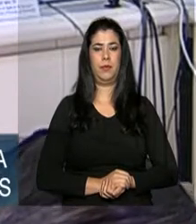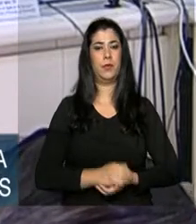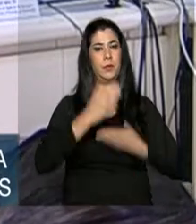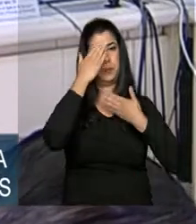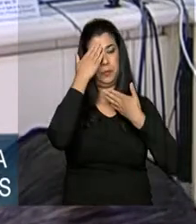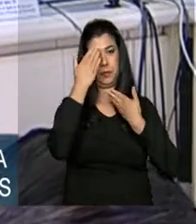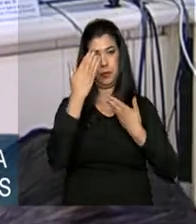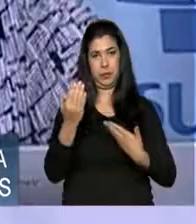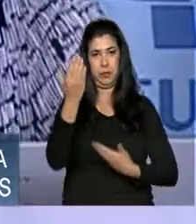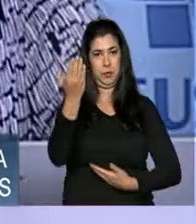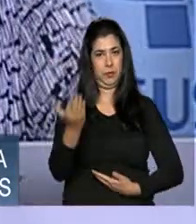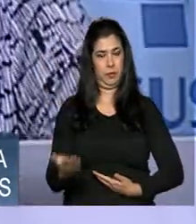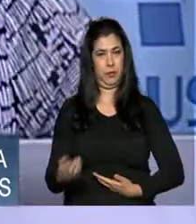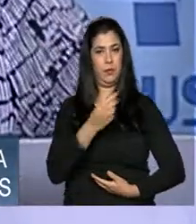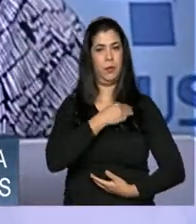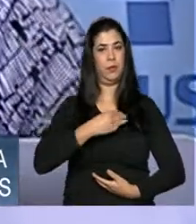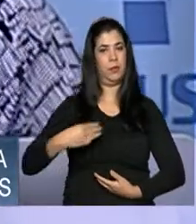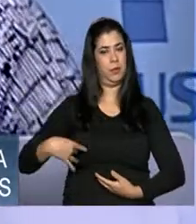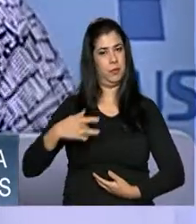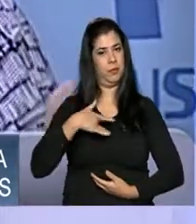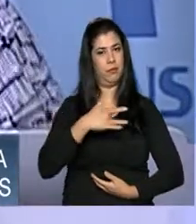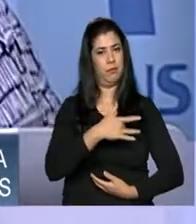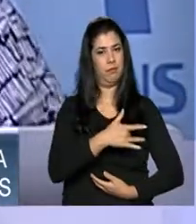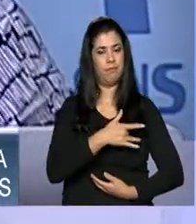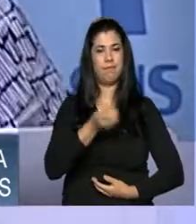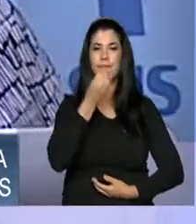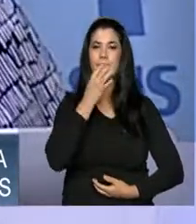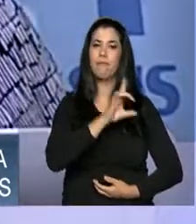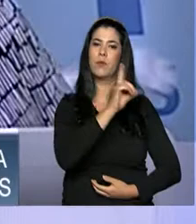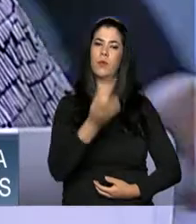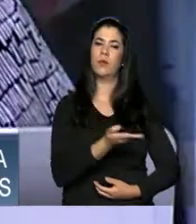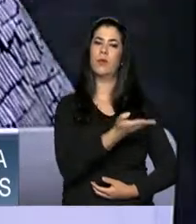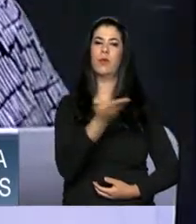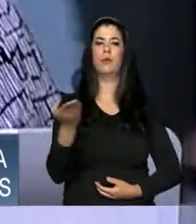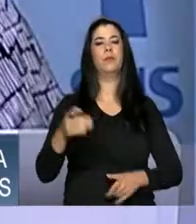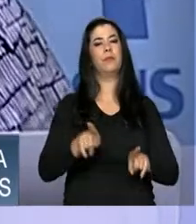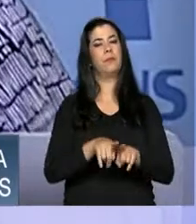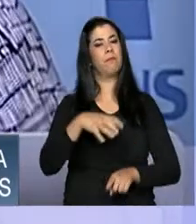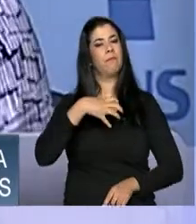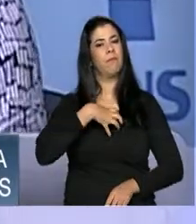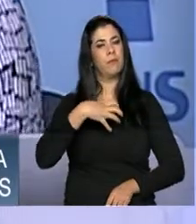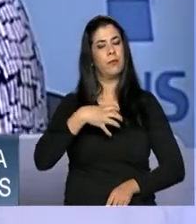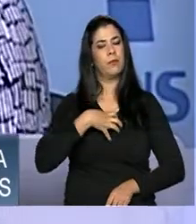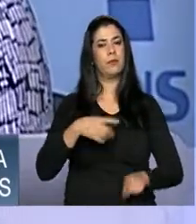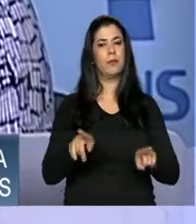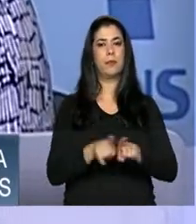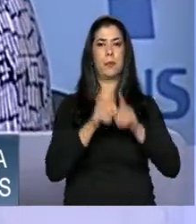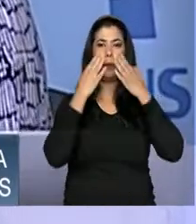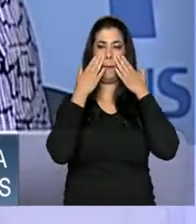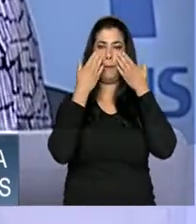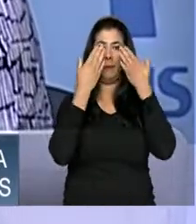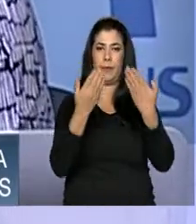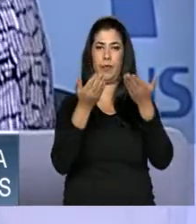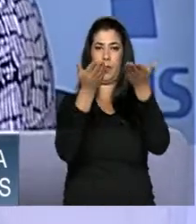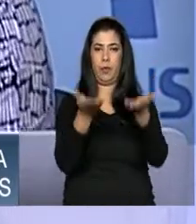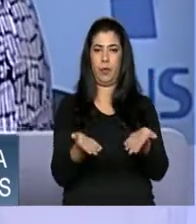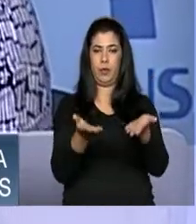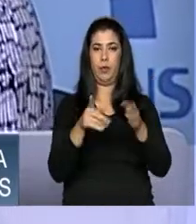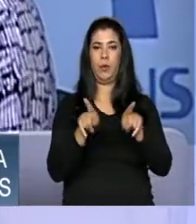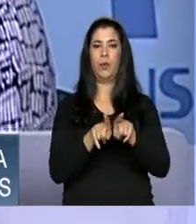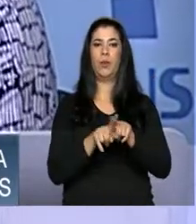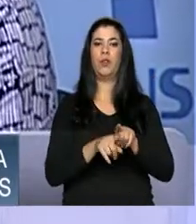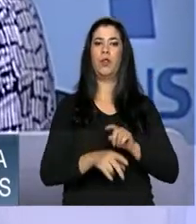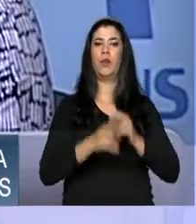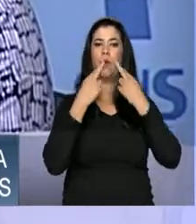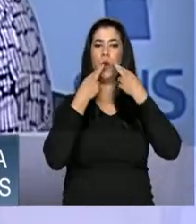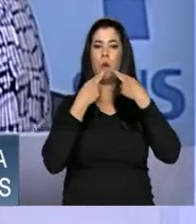Obrigada, ministro. Bom dia a todos. Então, é com muita satisfação que nós apresentamos os resultados do